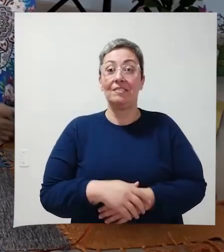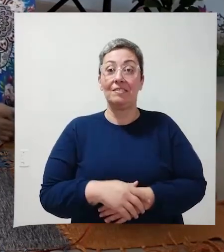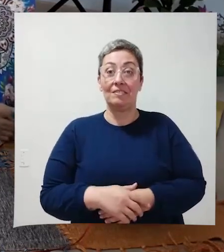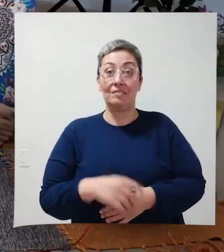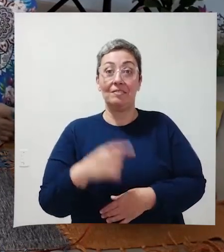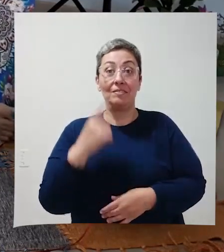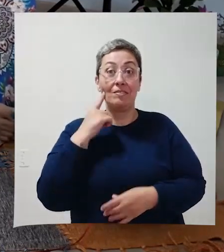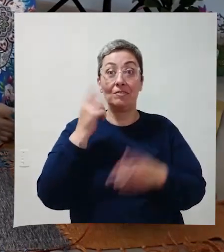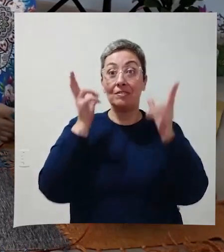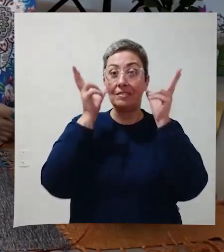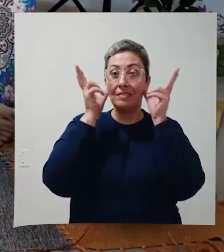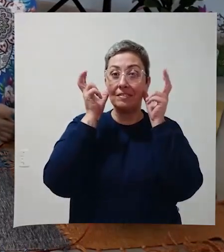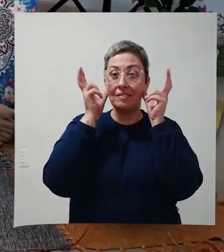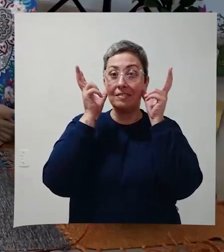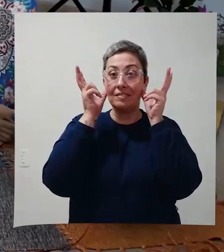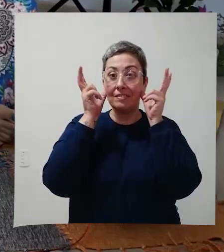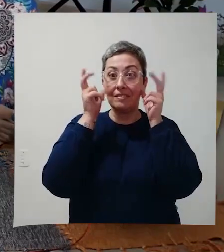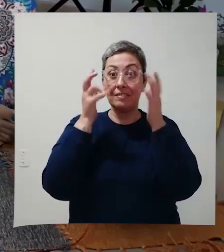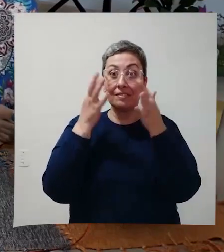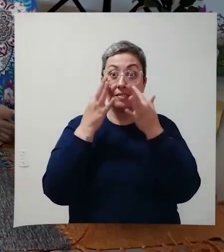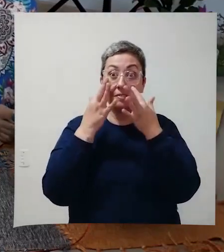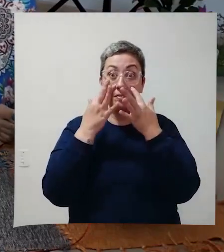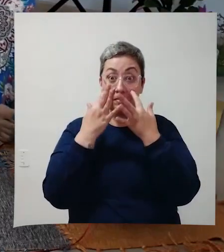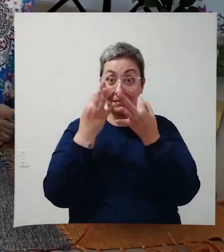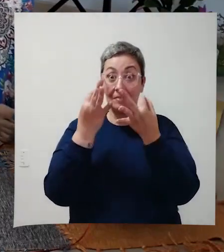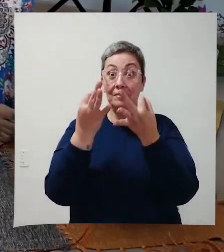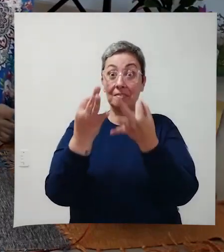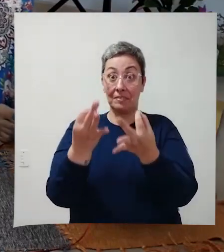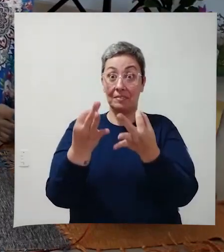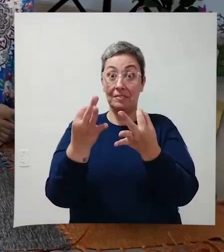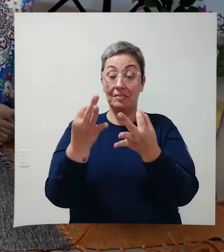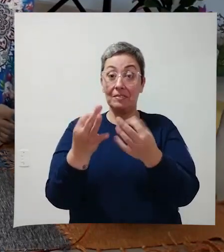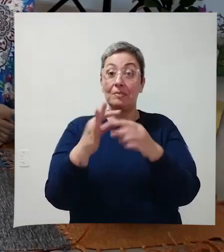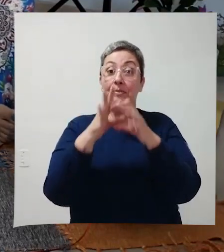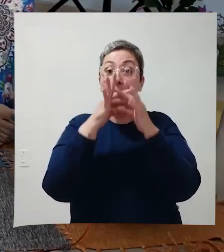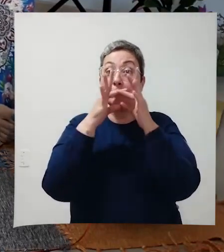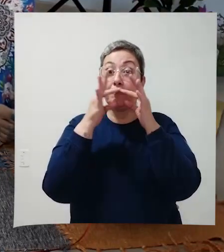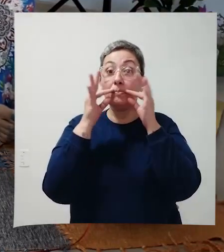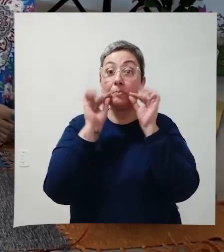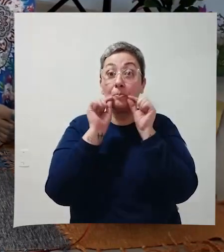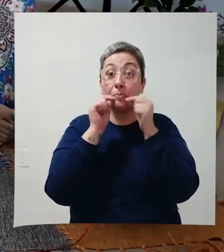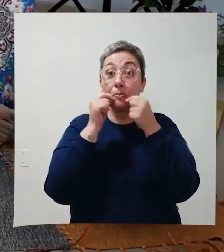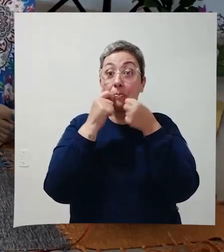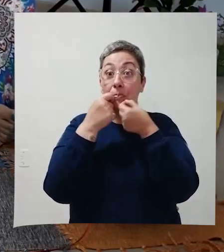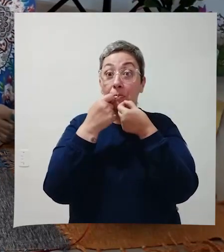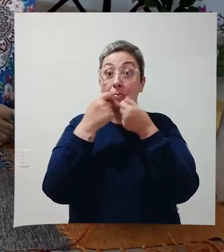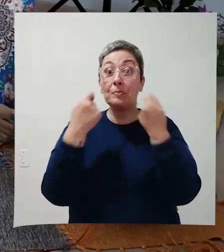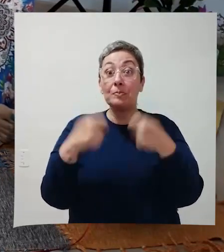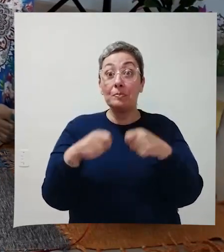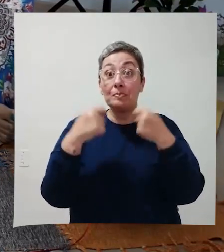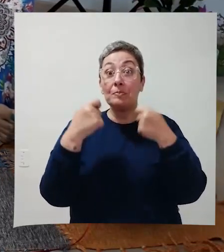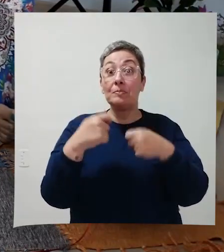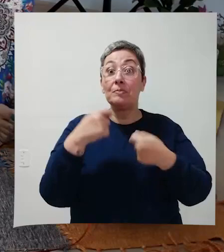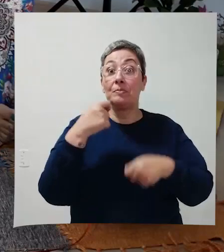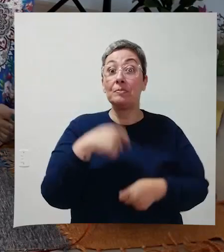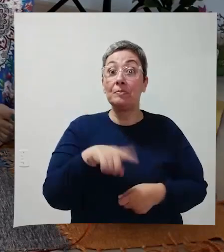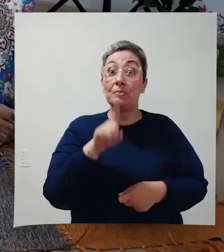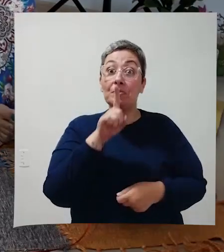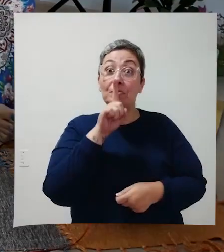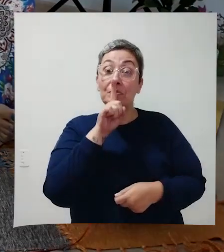boa hora. Ouvidos abertos, olhos atentos, boquinha